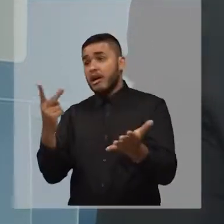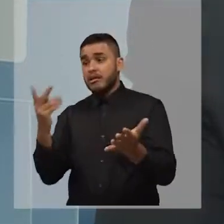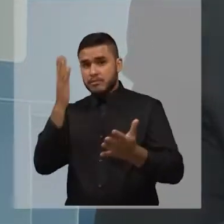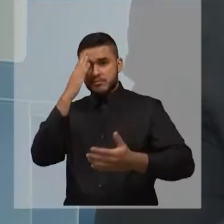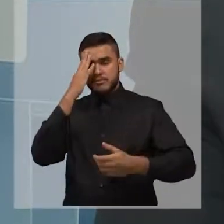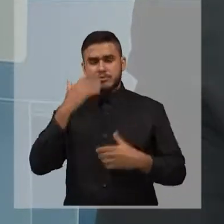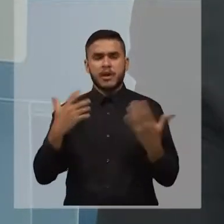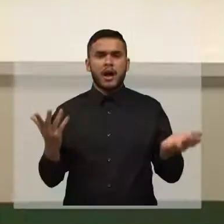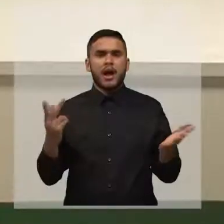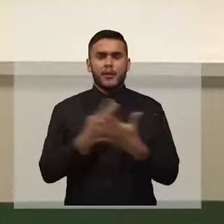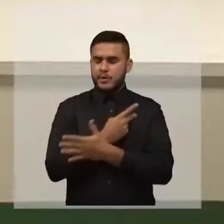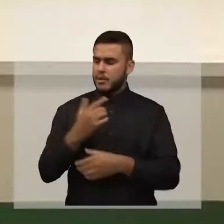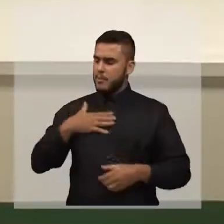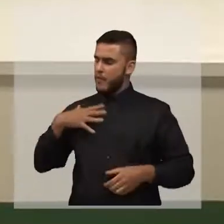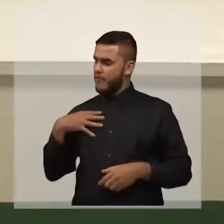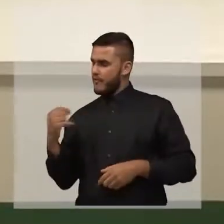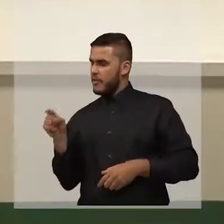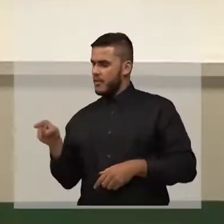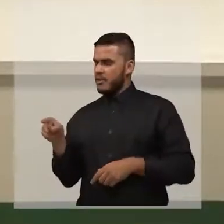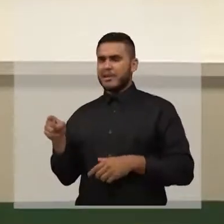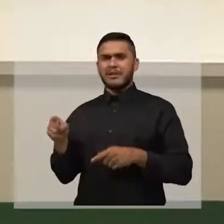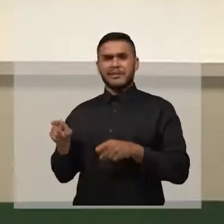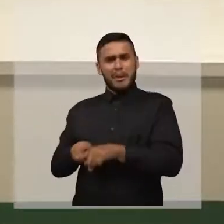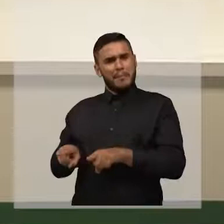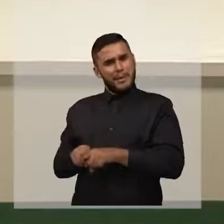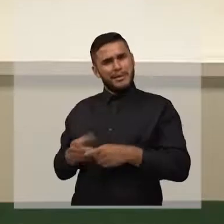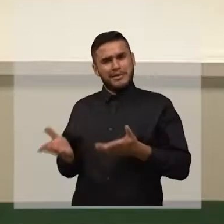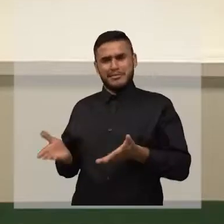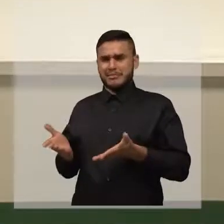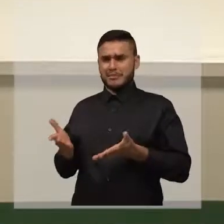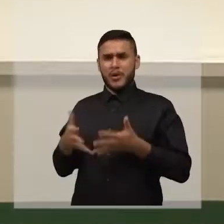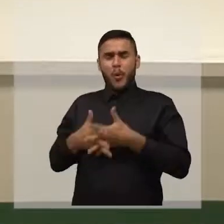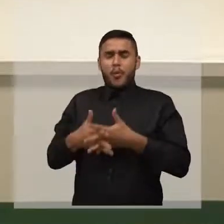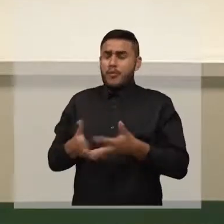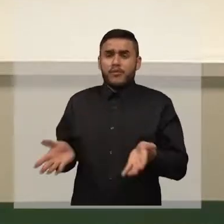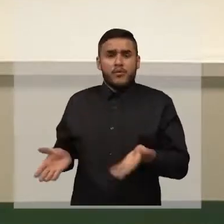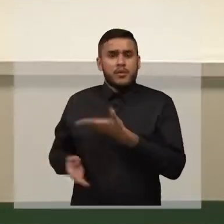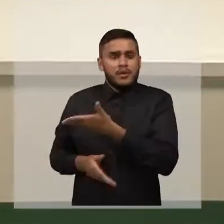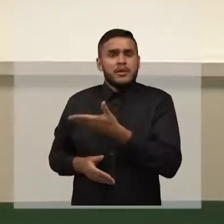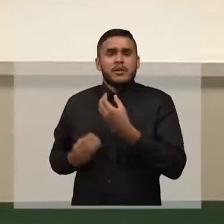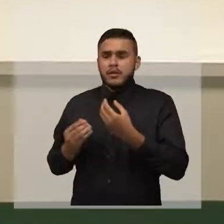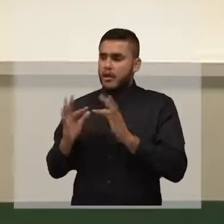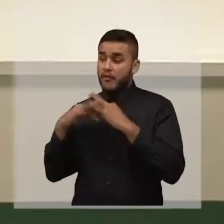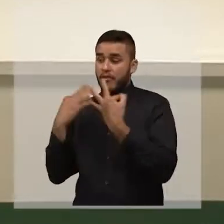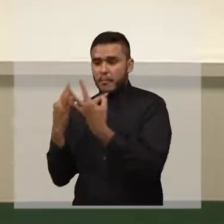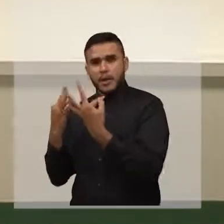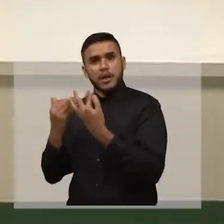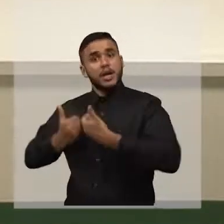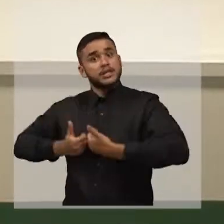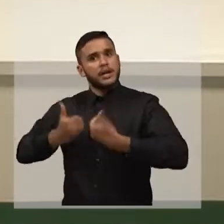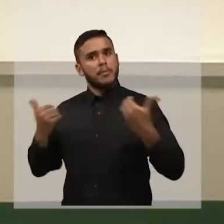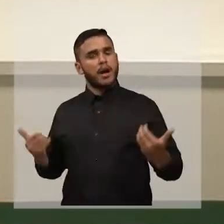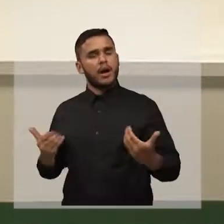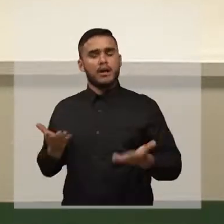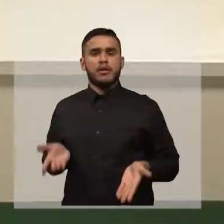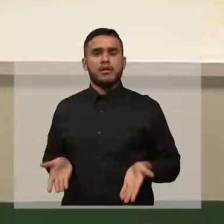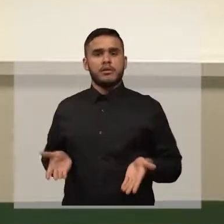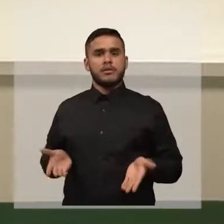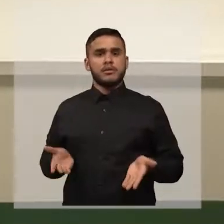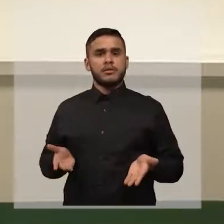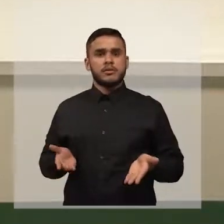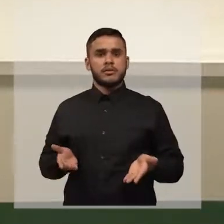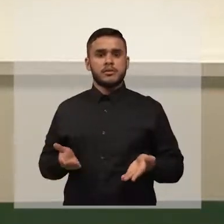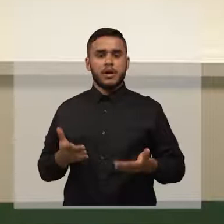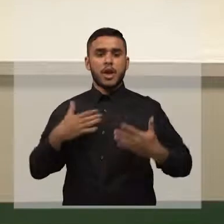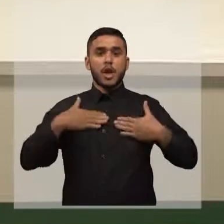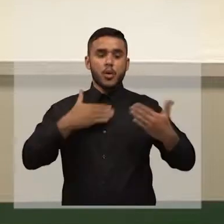filho dele, e um ministro, né? E misturou o espaço privado dele com espaço público de organização da